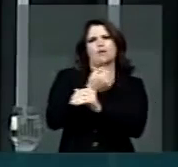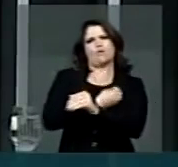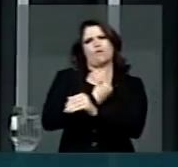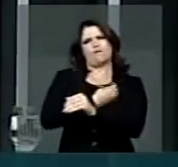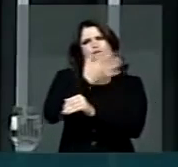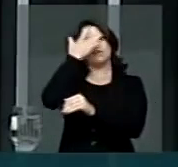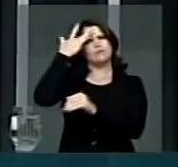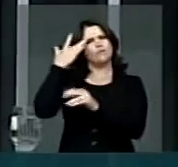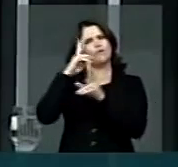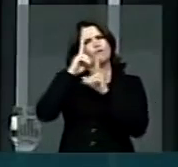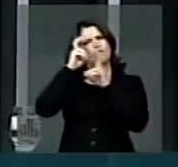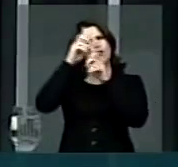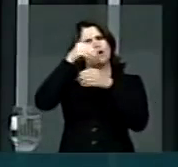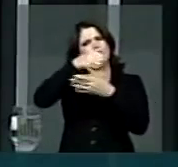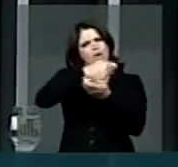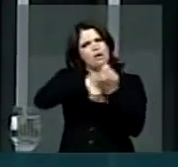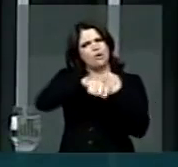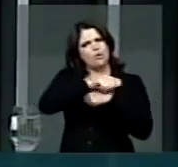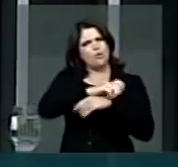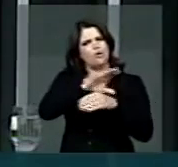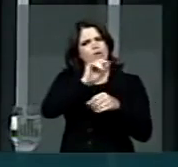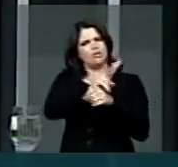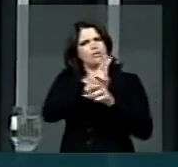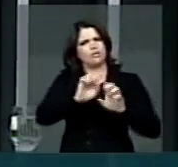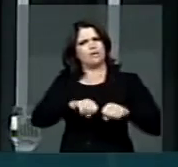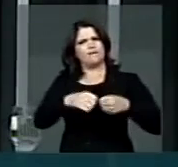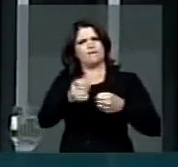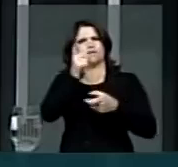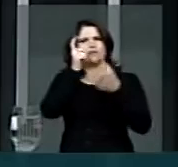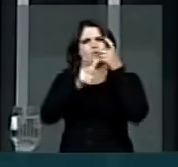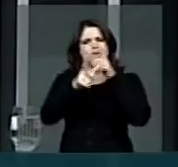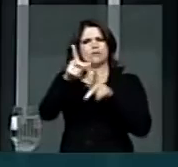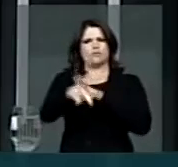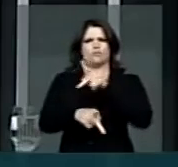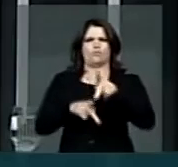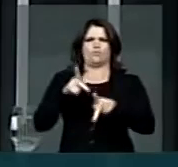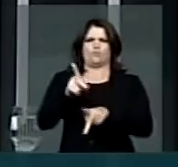desenvolvimento, fortalecer a economia e defender os interesses do povo.